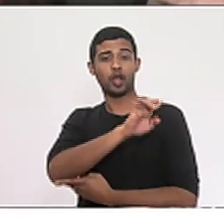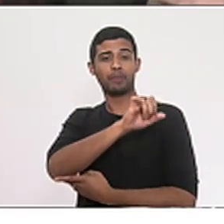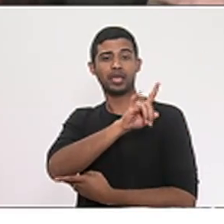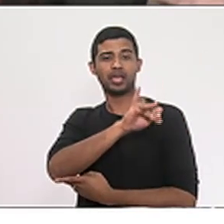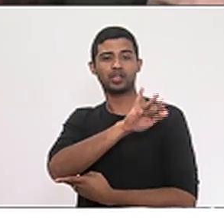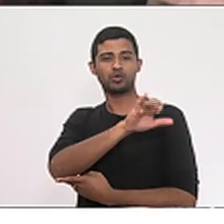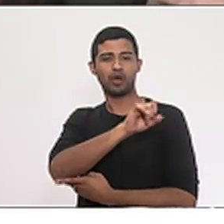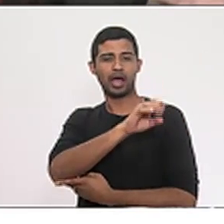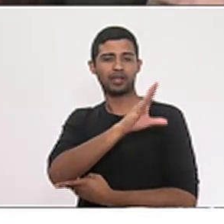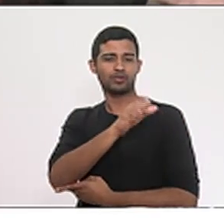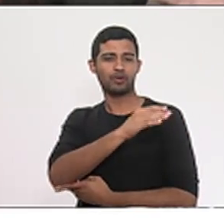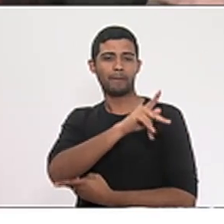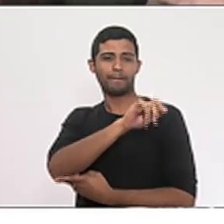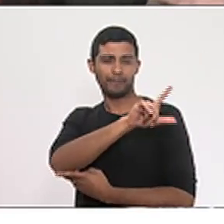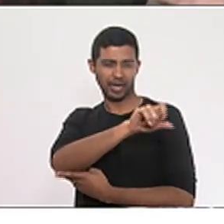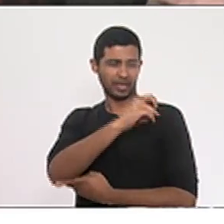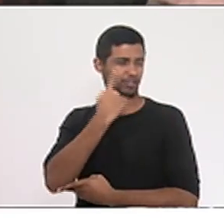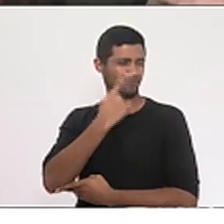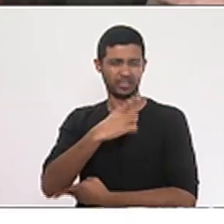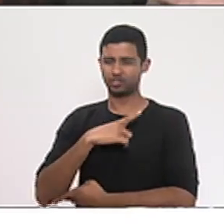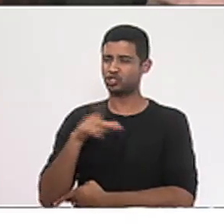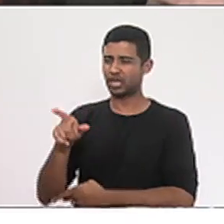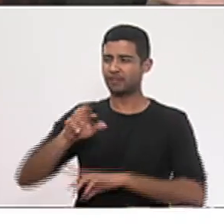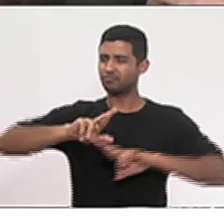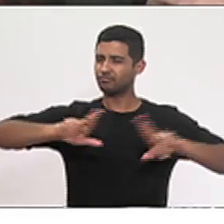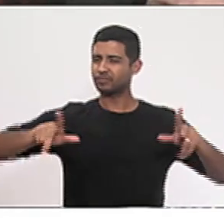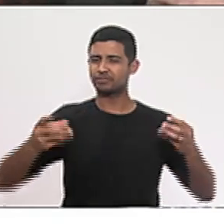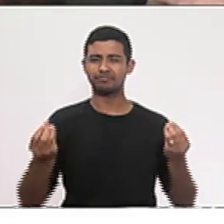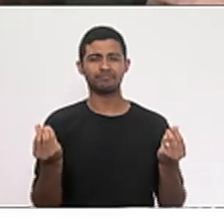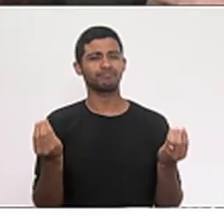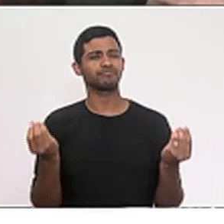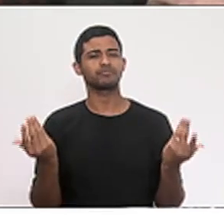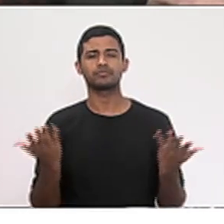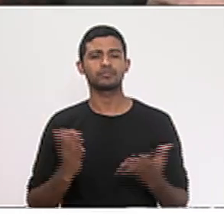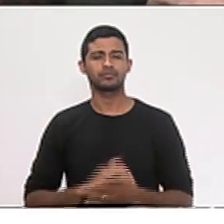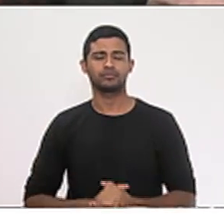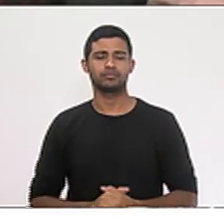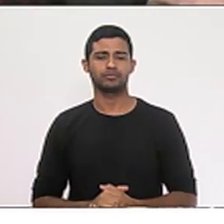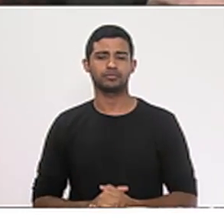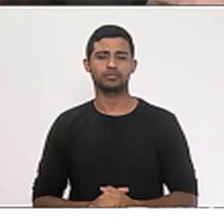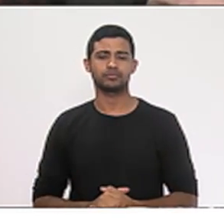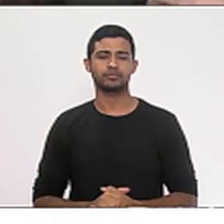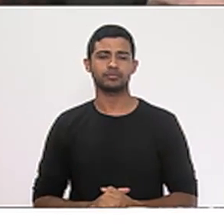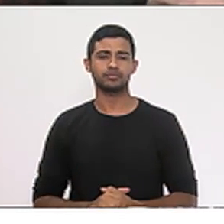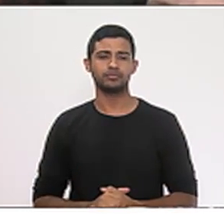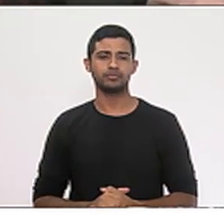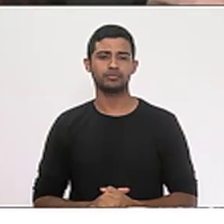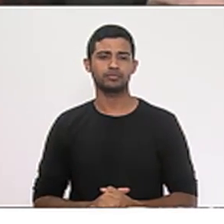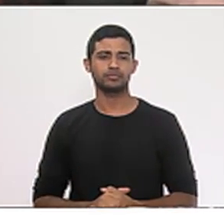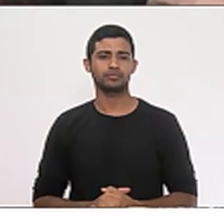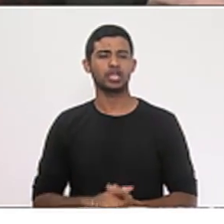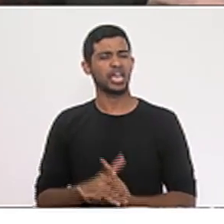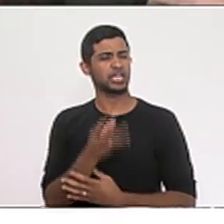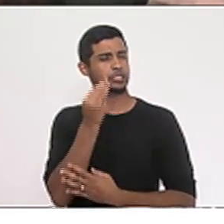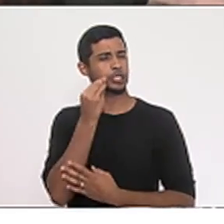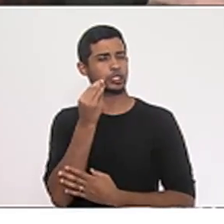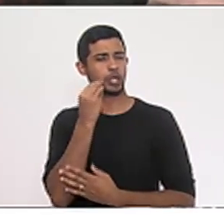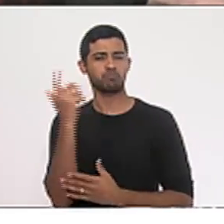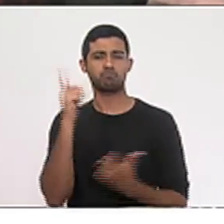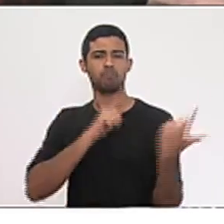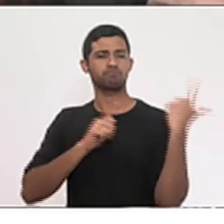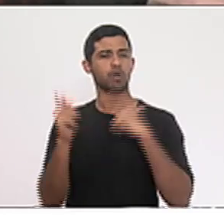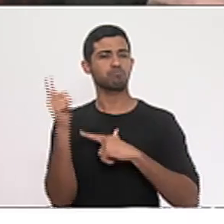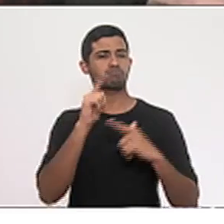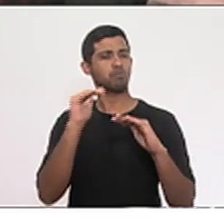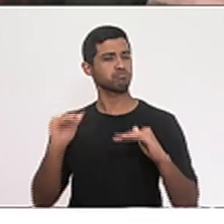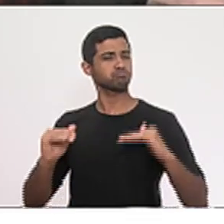Eduardo Paes. E se diferenciava estabelecendo, digamos, assumindo posições